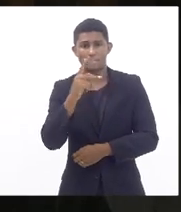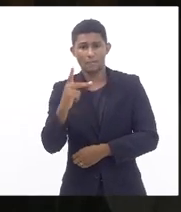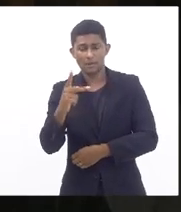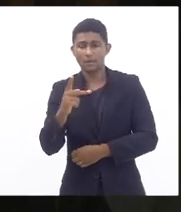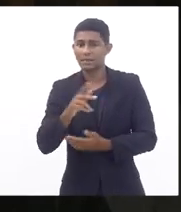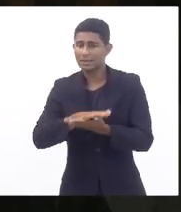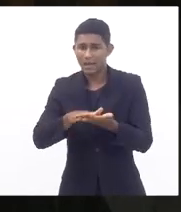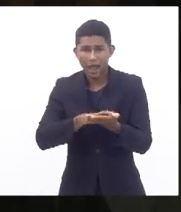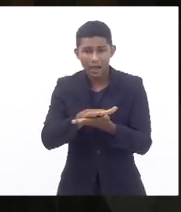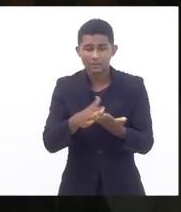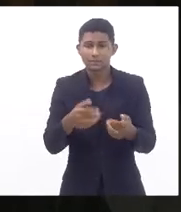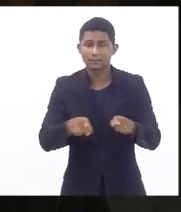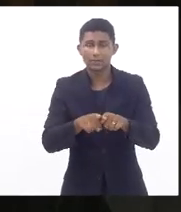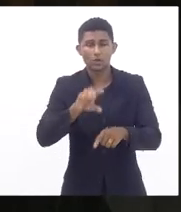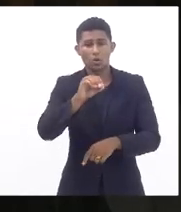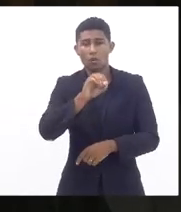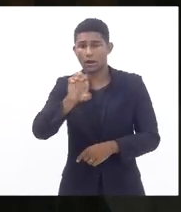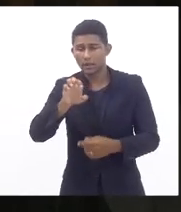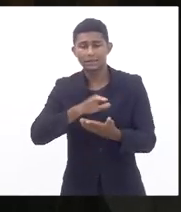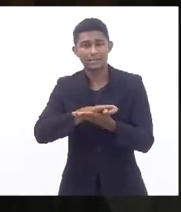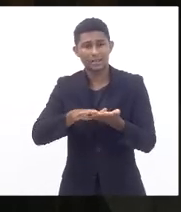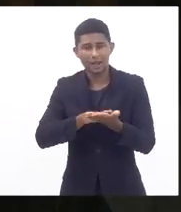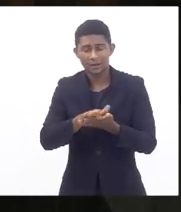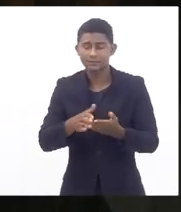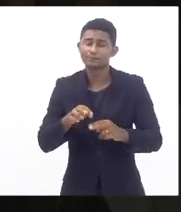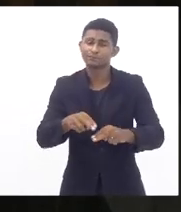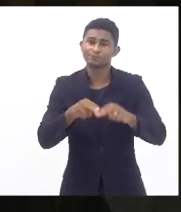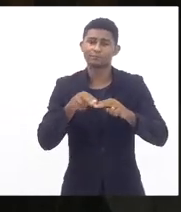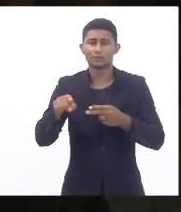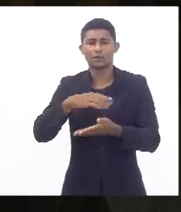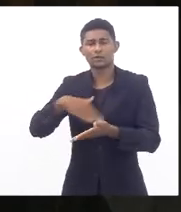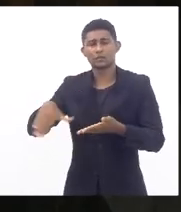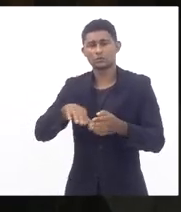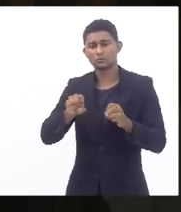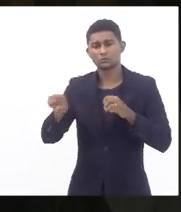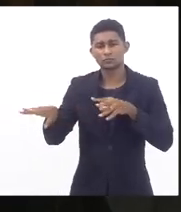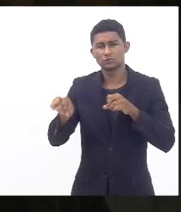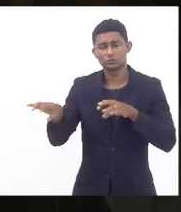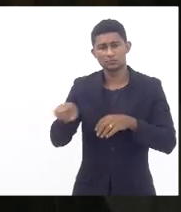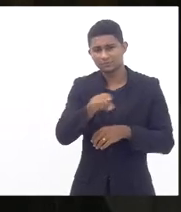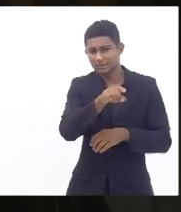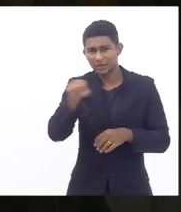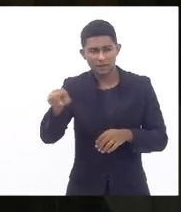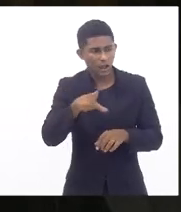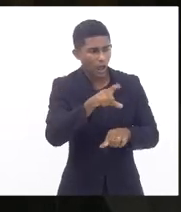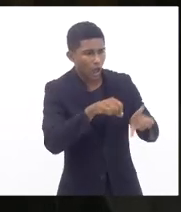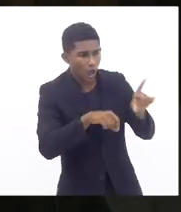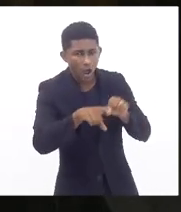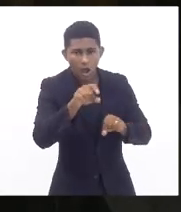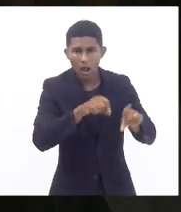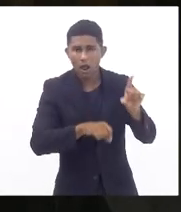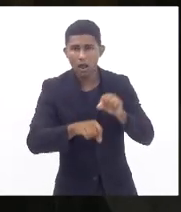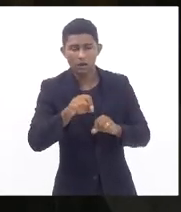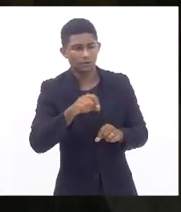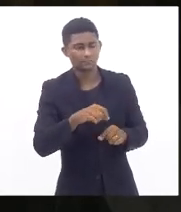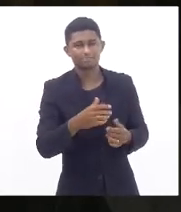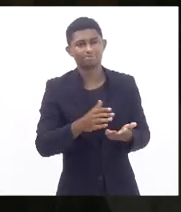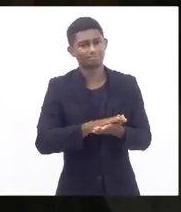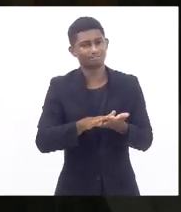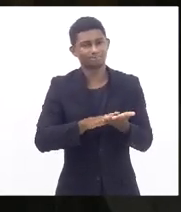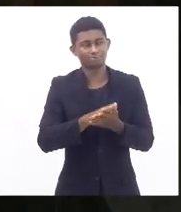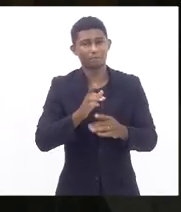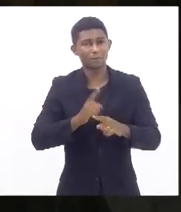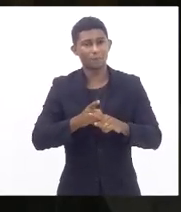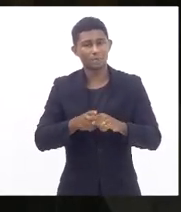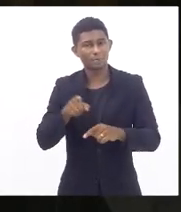resolveu reter os processos de nomeação dos orientadores, porque como na Secretaria de Educação quem faz o trabalho